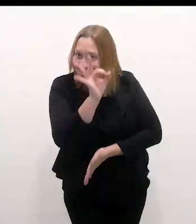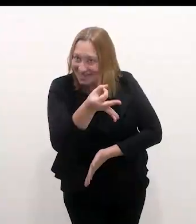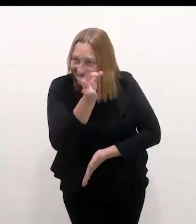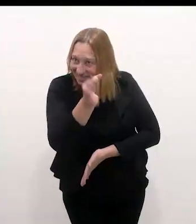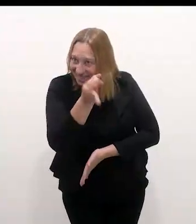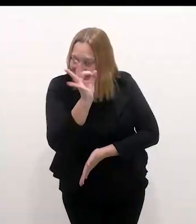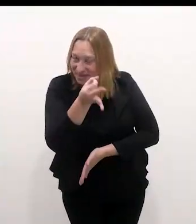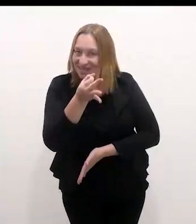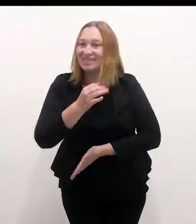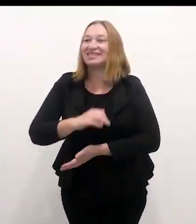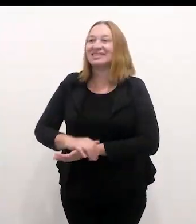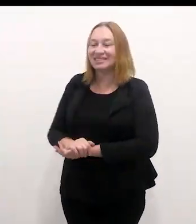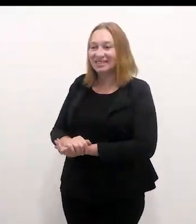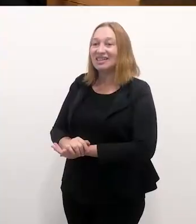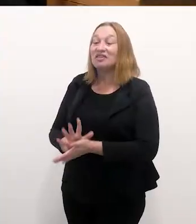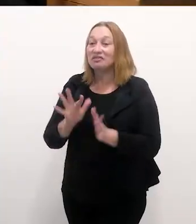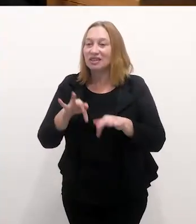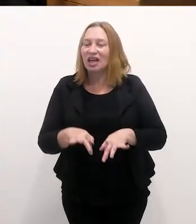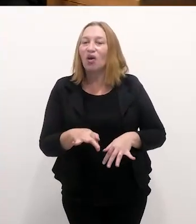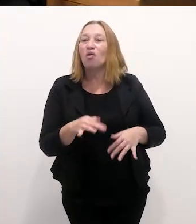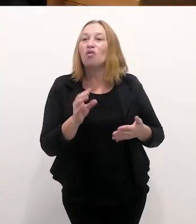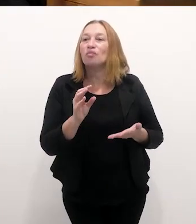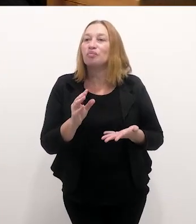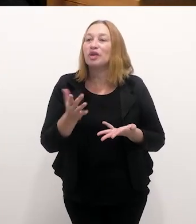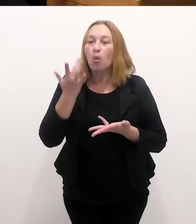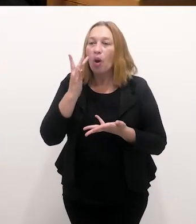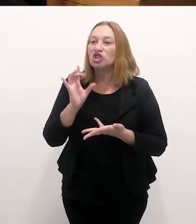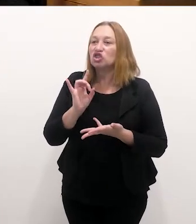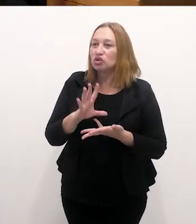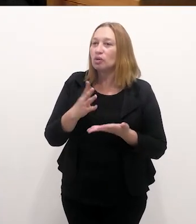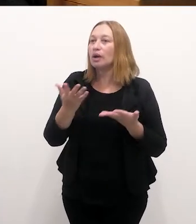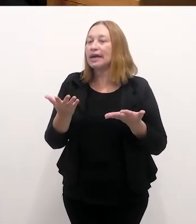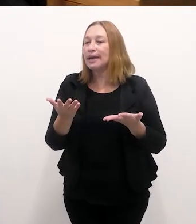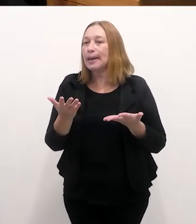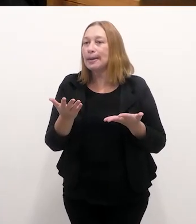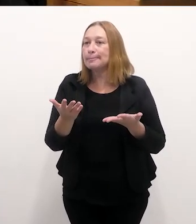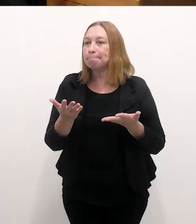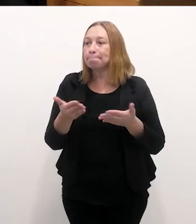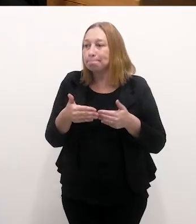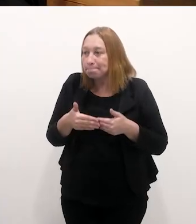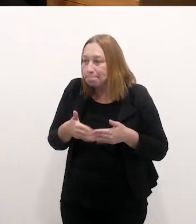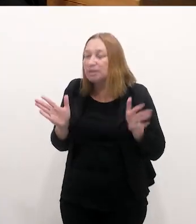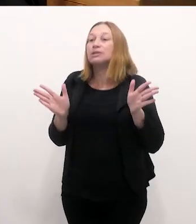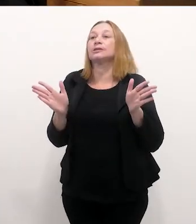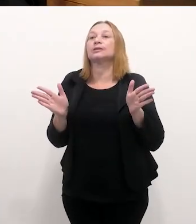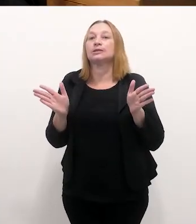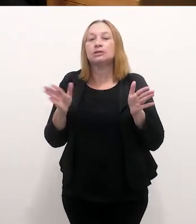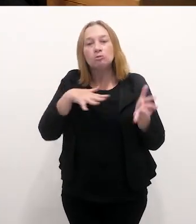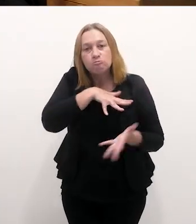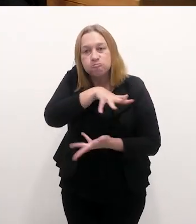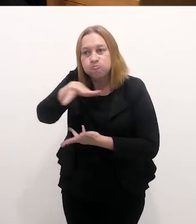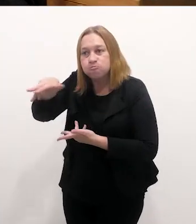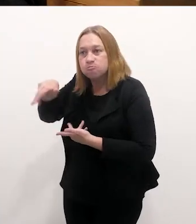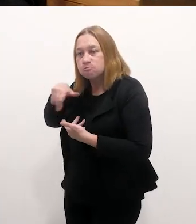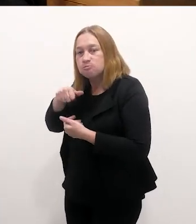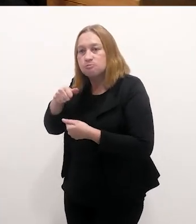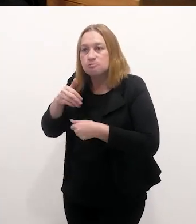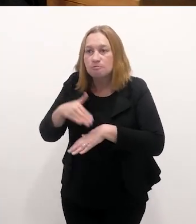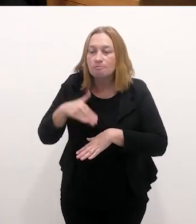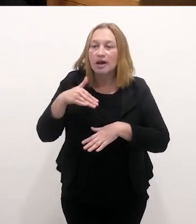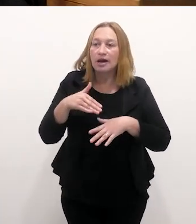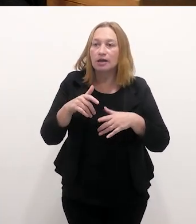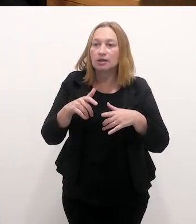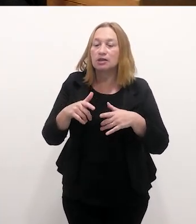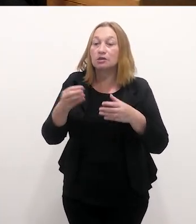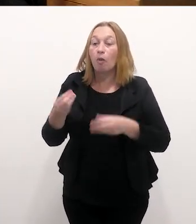sua assinatura. Exatamente, da ratificação final, mas acho que isso abre um